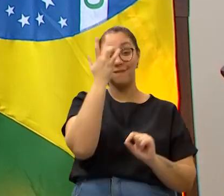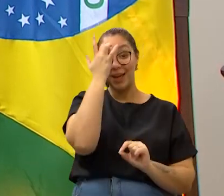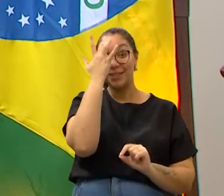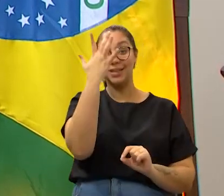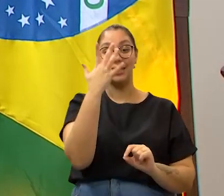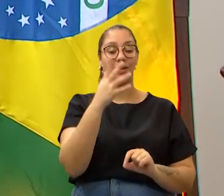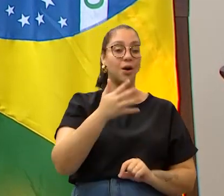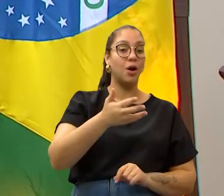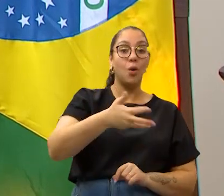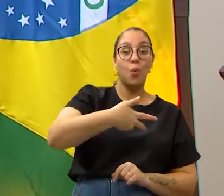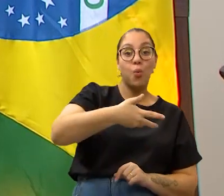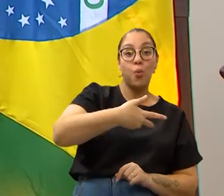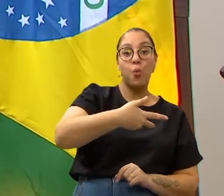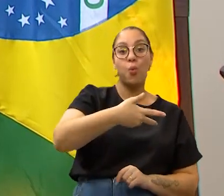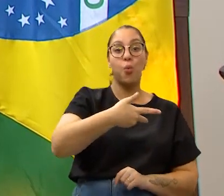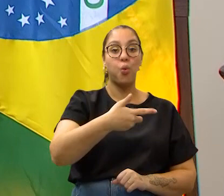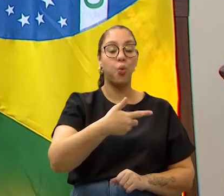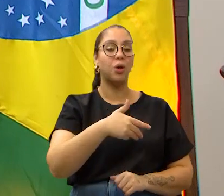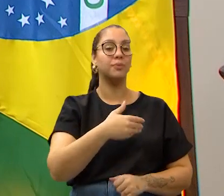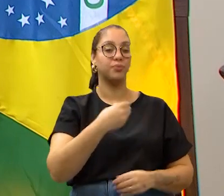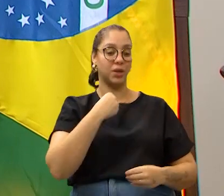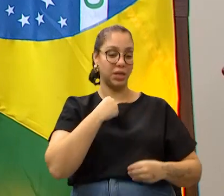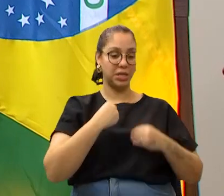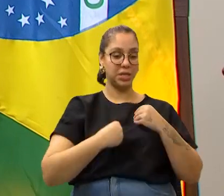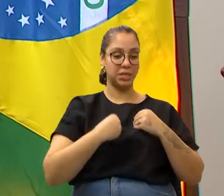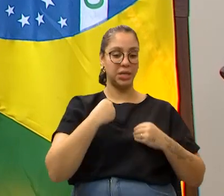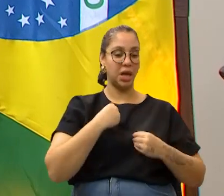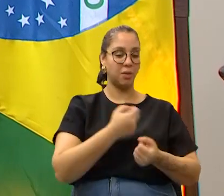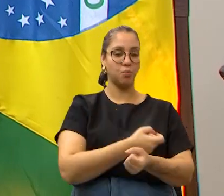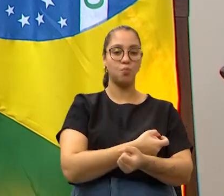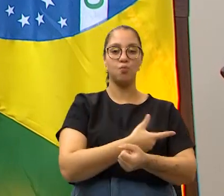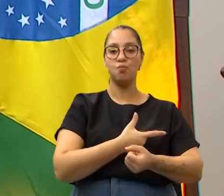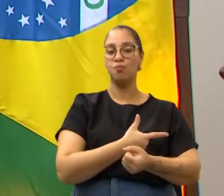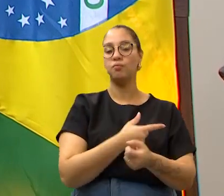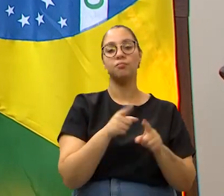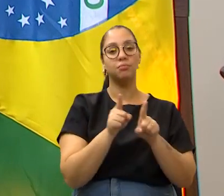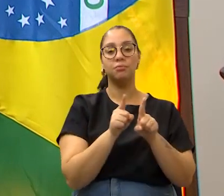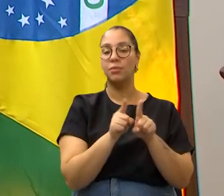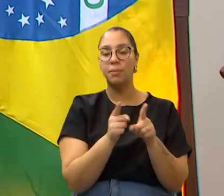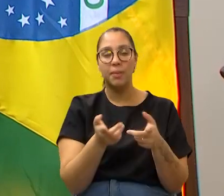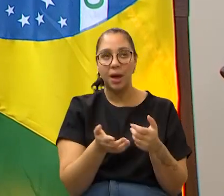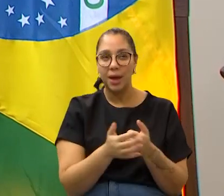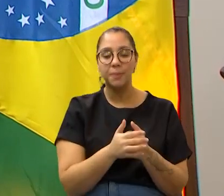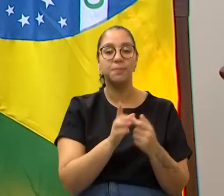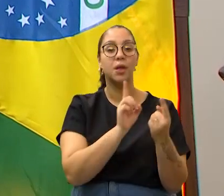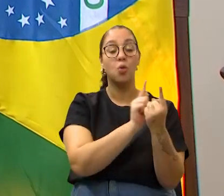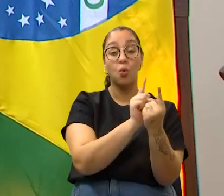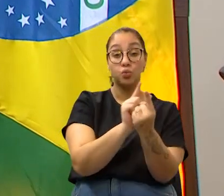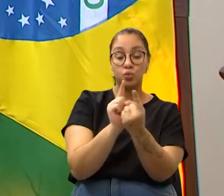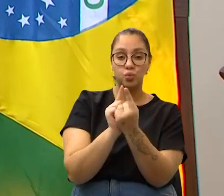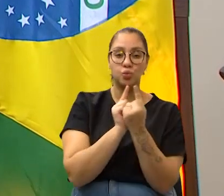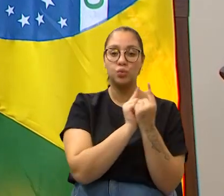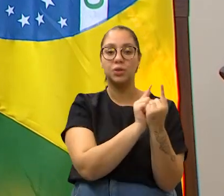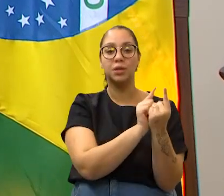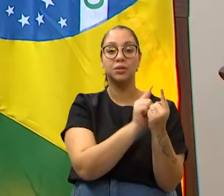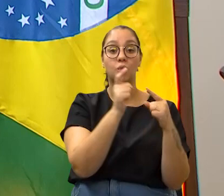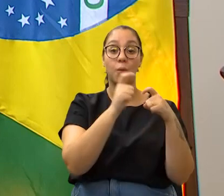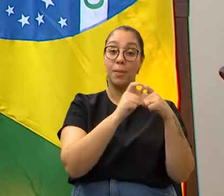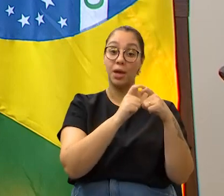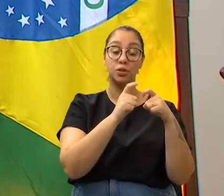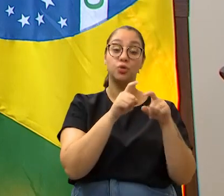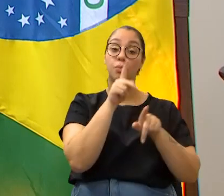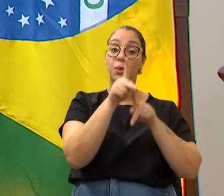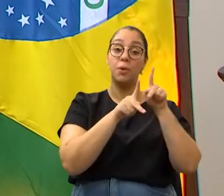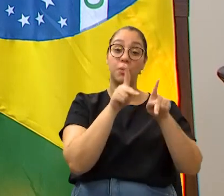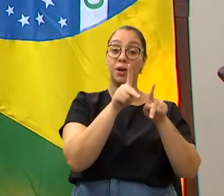facilitar, agilizar, acelerar exames e assim até consultas para a